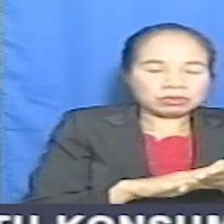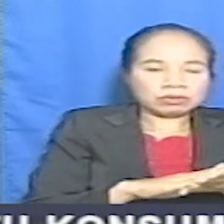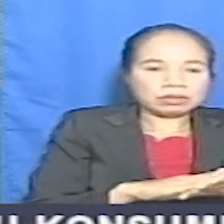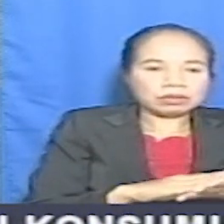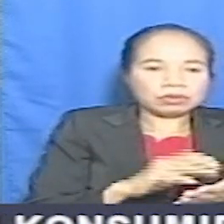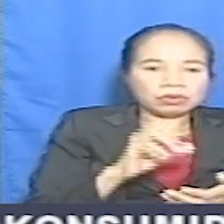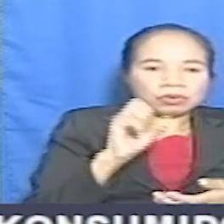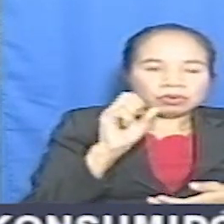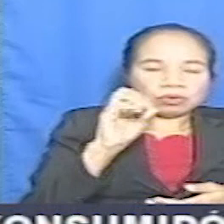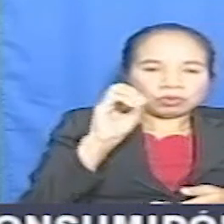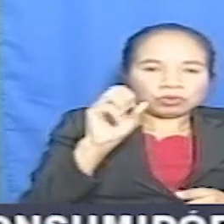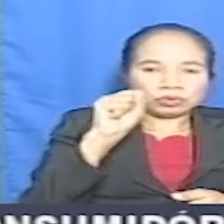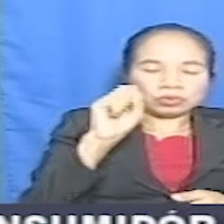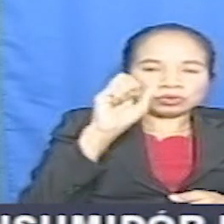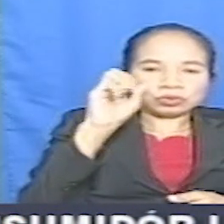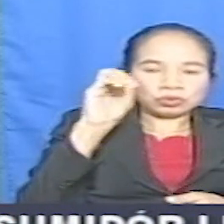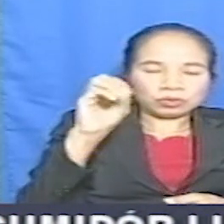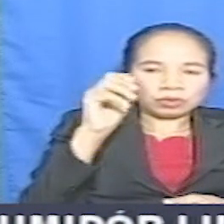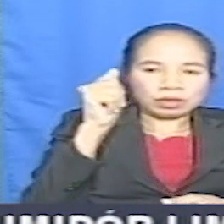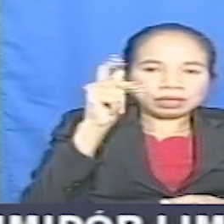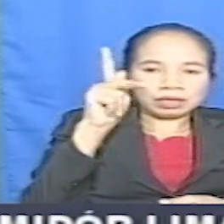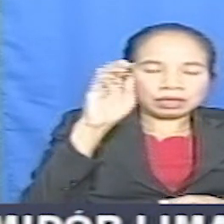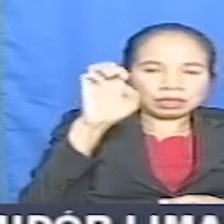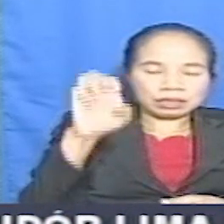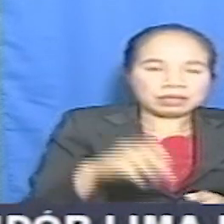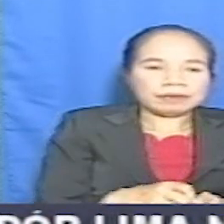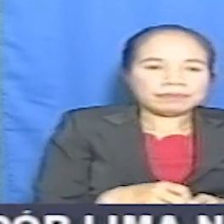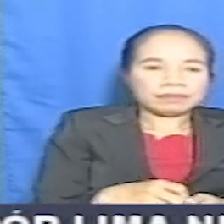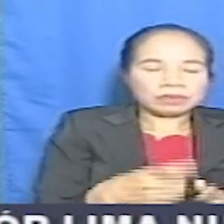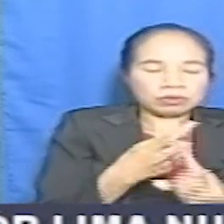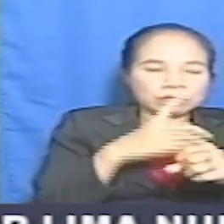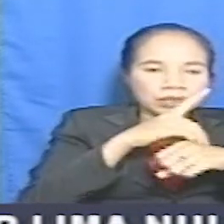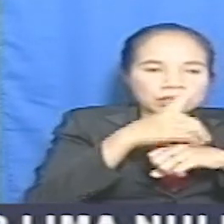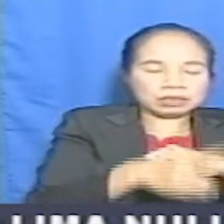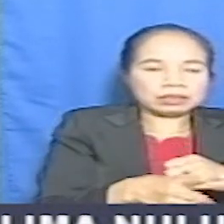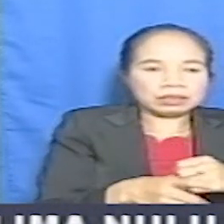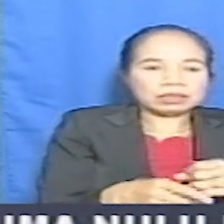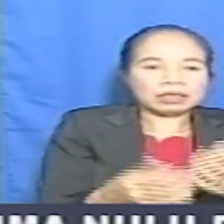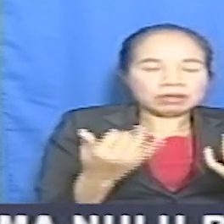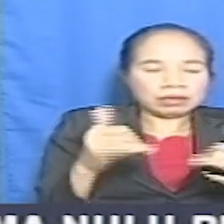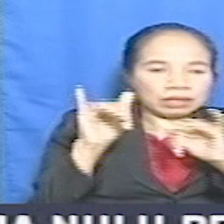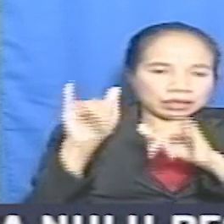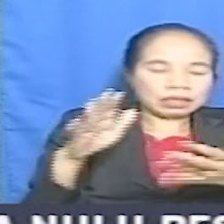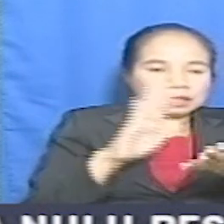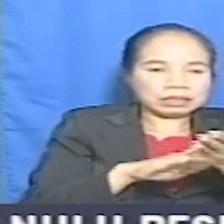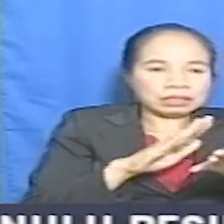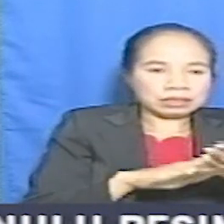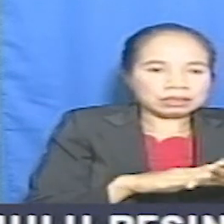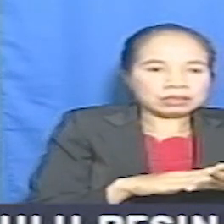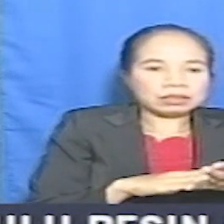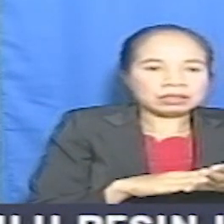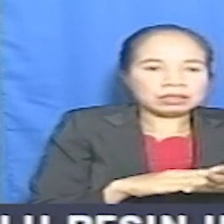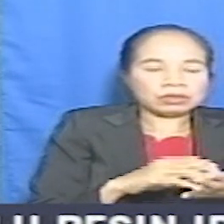Osoake. Família Sanulu Ressingrua afetada russa desastre naturais no Hela provisoriamente e a escola